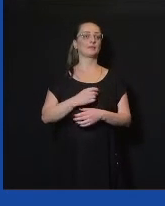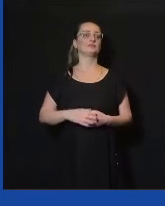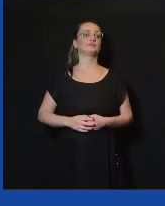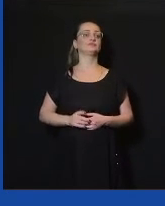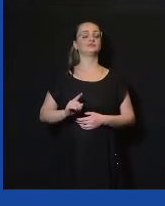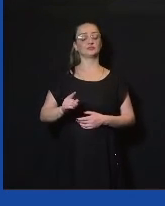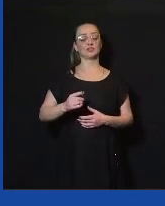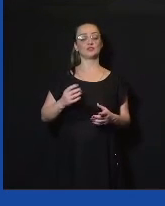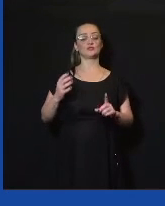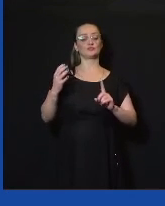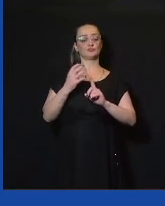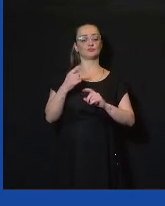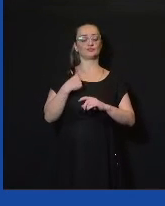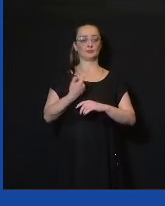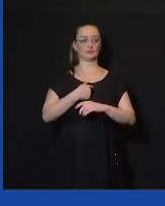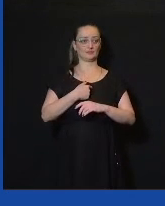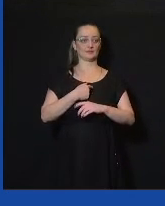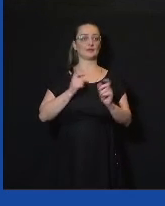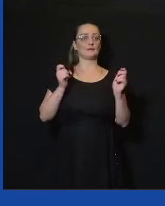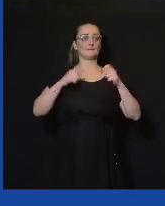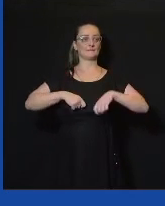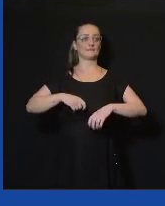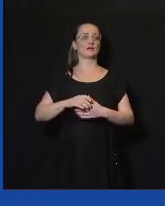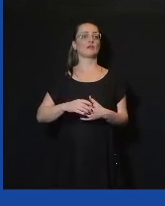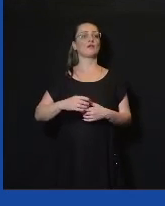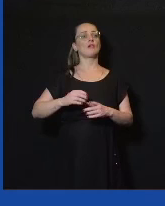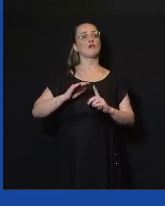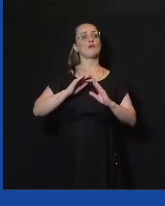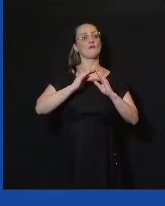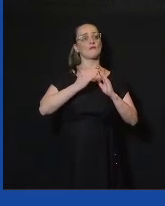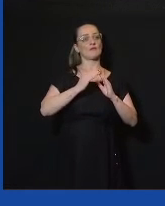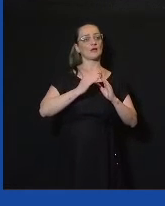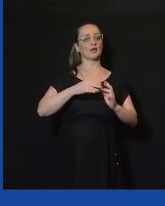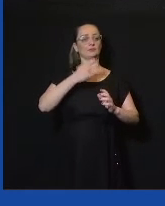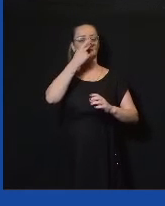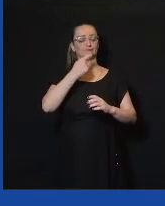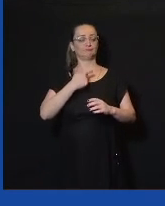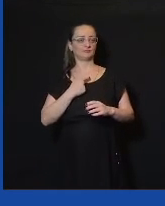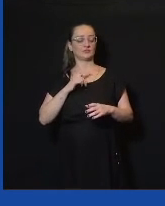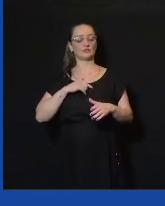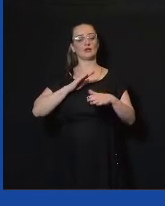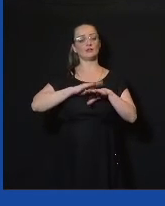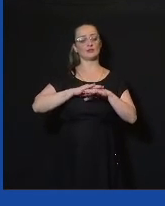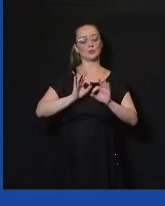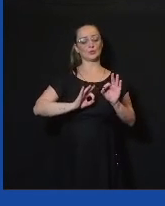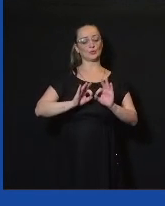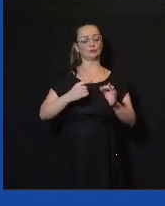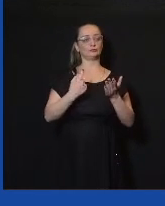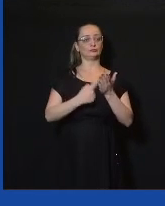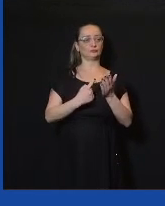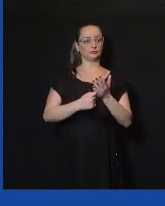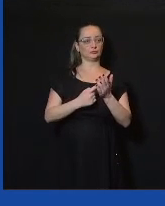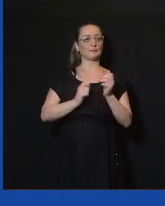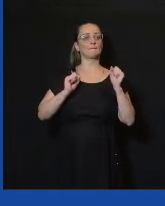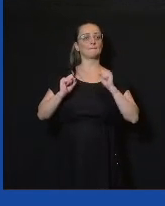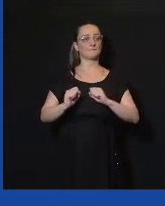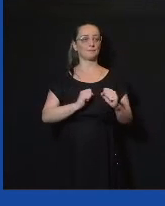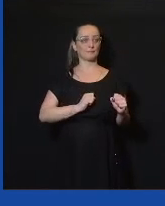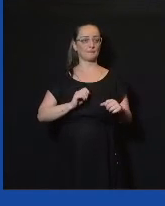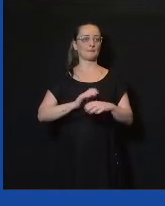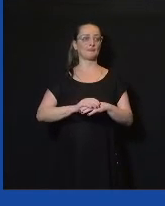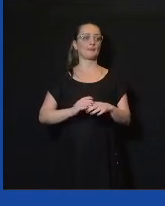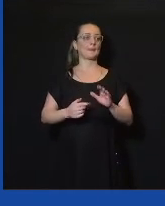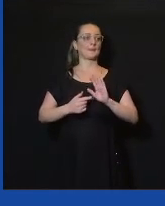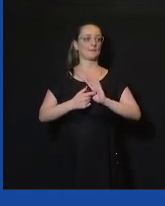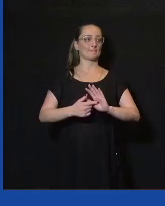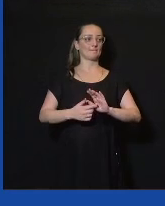que nos alimenta, é a possibilidade de que a favela está por conta própria, de que nós vamos organizar uma agenda positiva e potente e vamos apresentar dos territórios